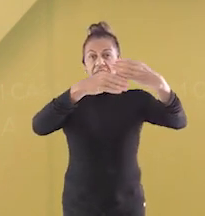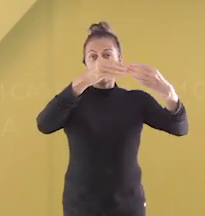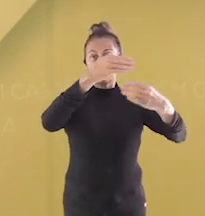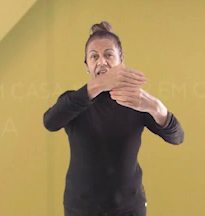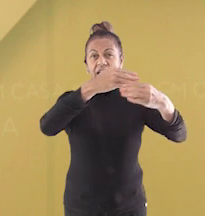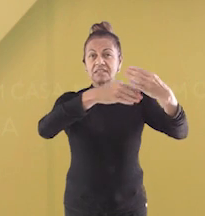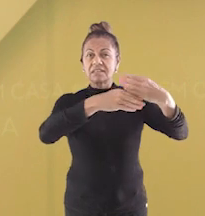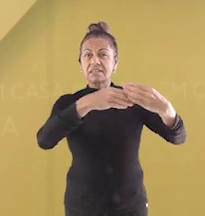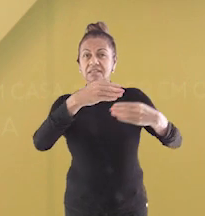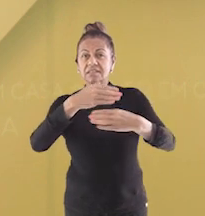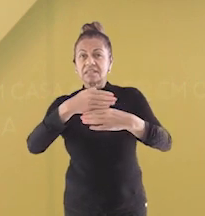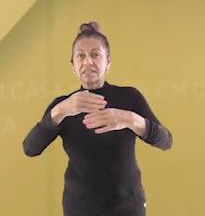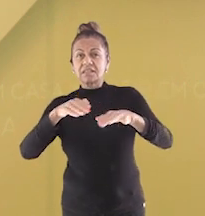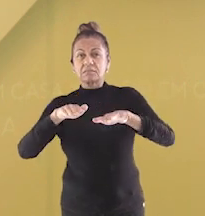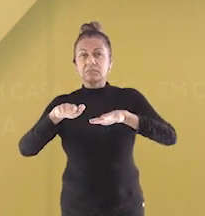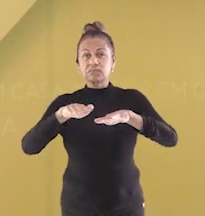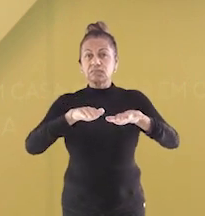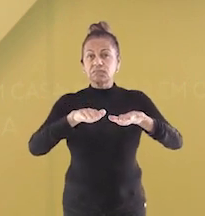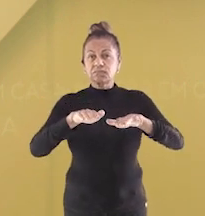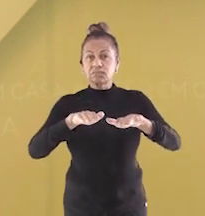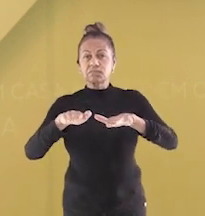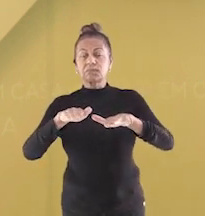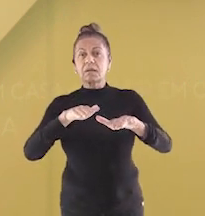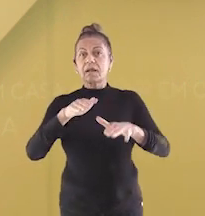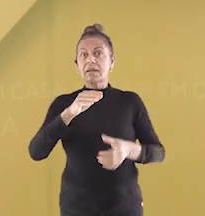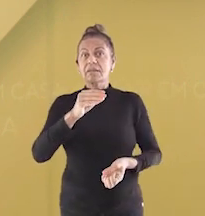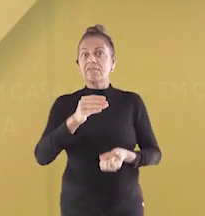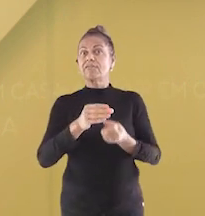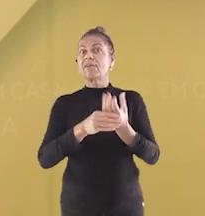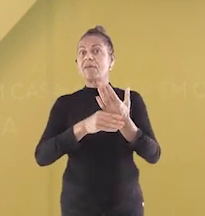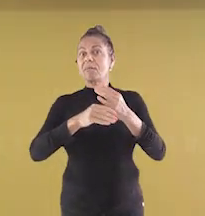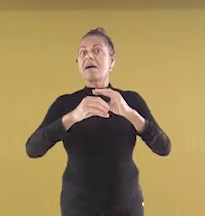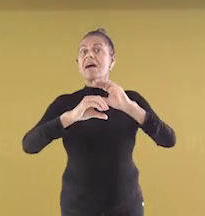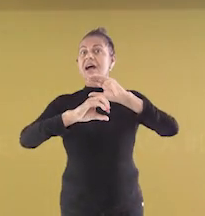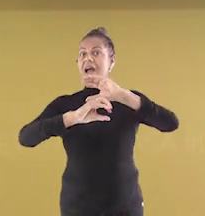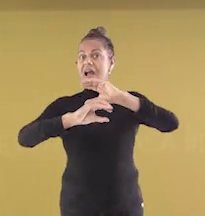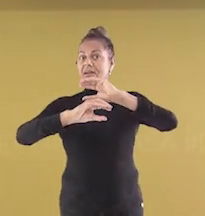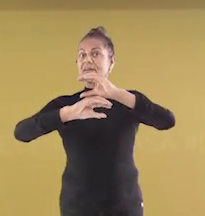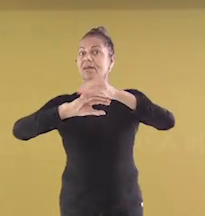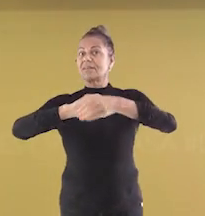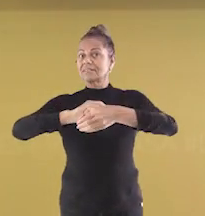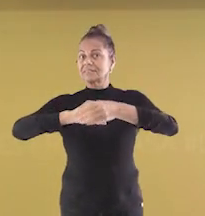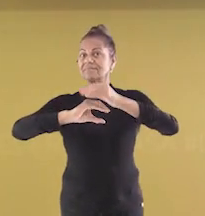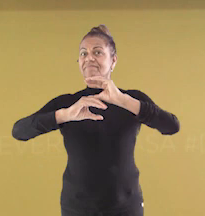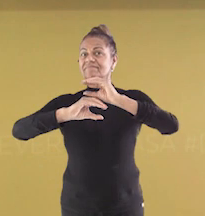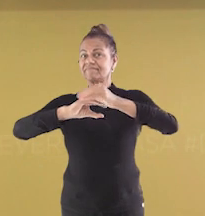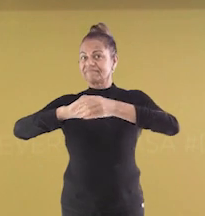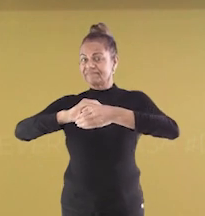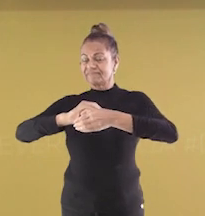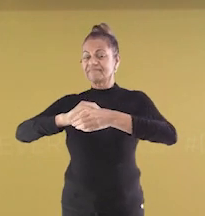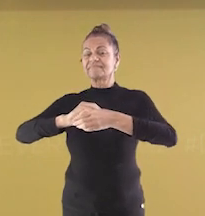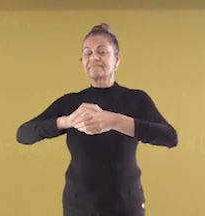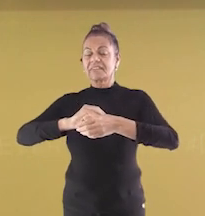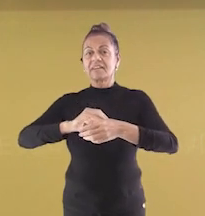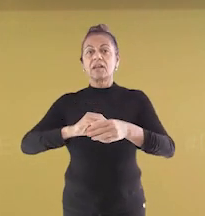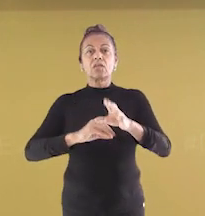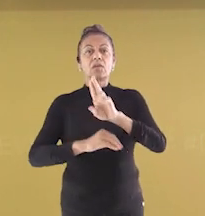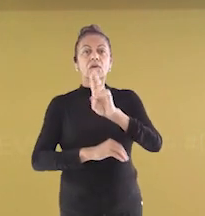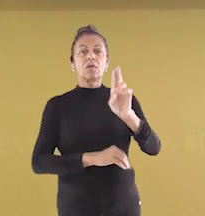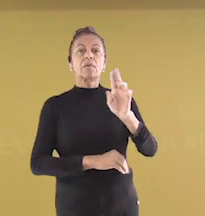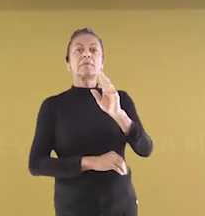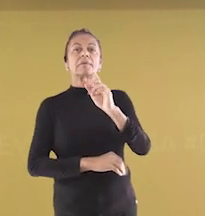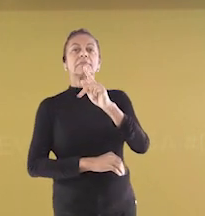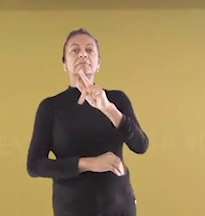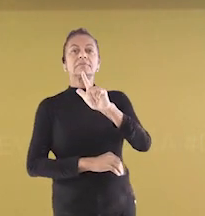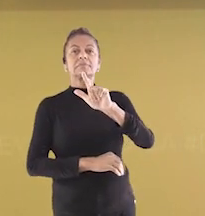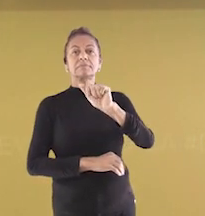placas sólidas e rochosas que formam a crosta terrestre. O movimento desses blocos rochosos semirrígidos,